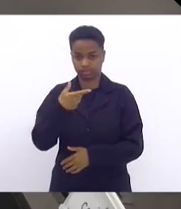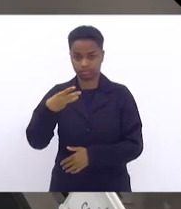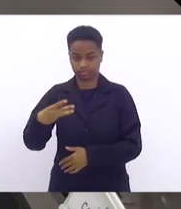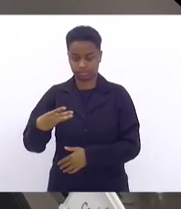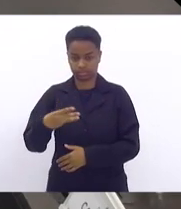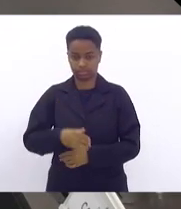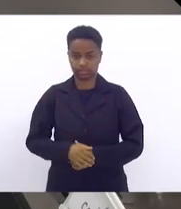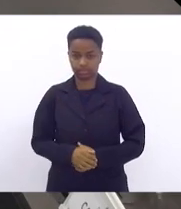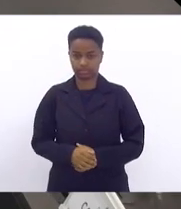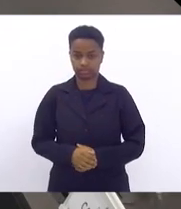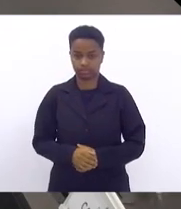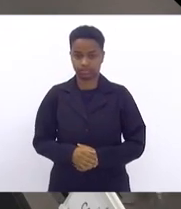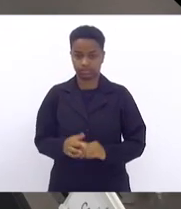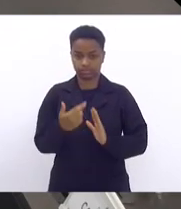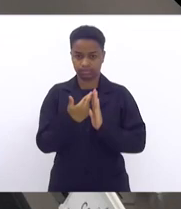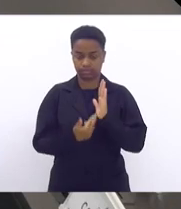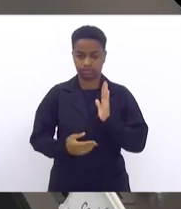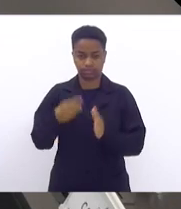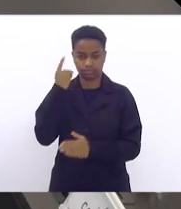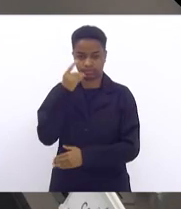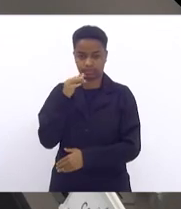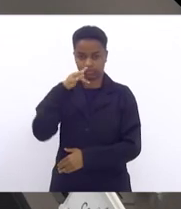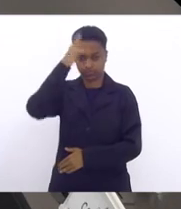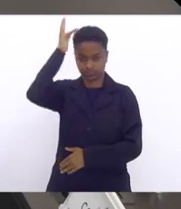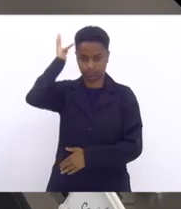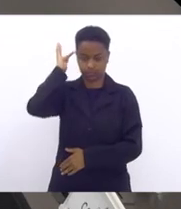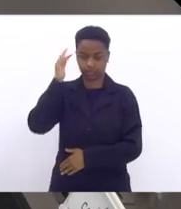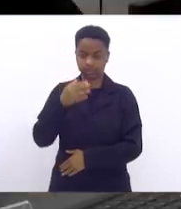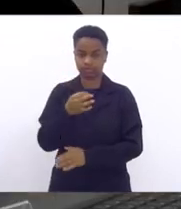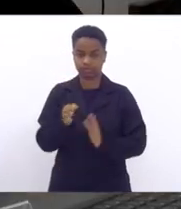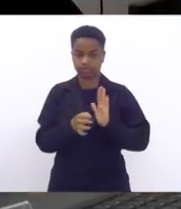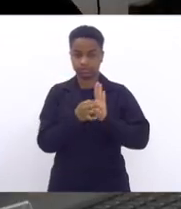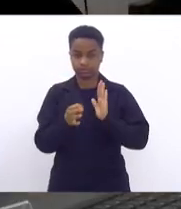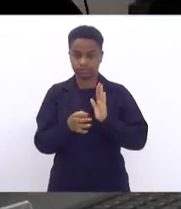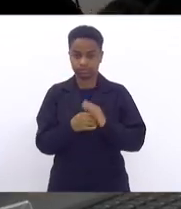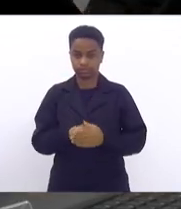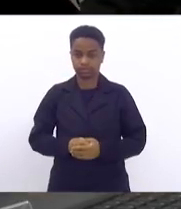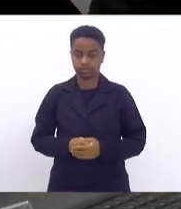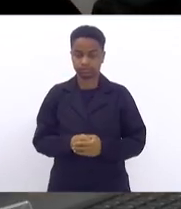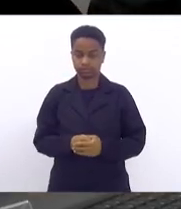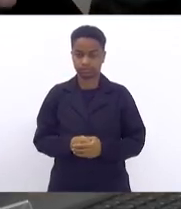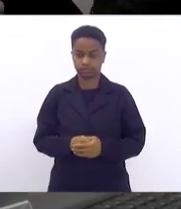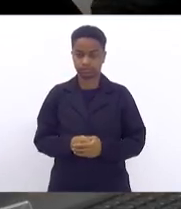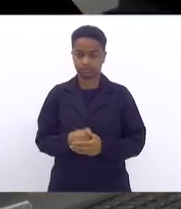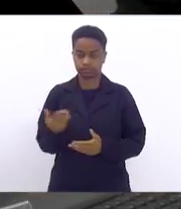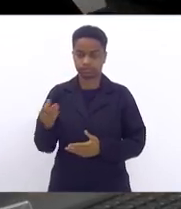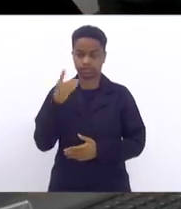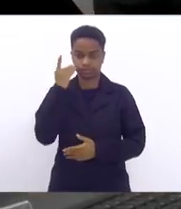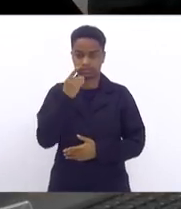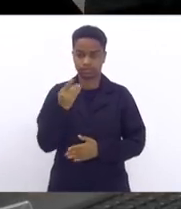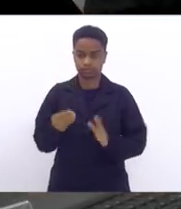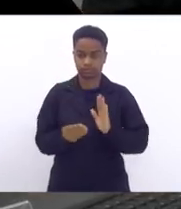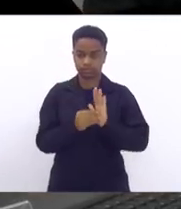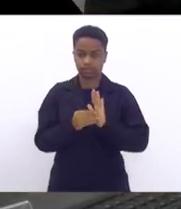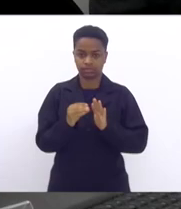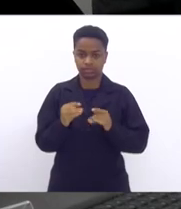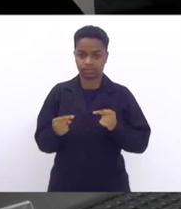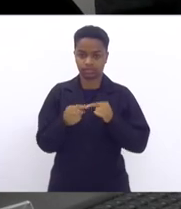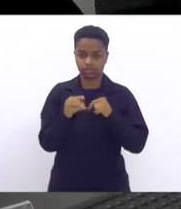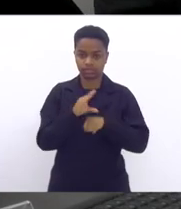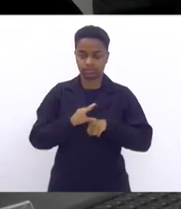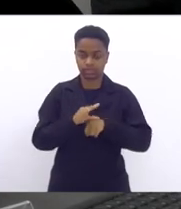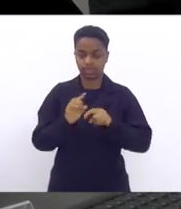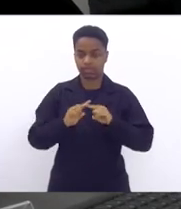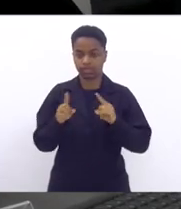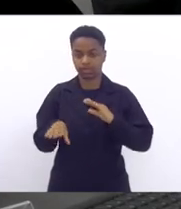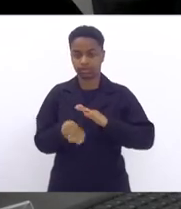2023, de relatoria do deputado Fred Pacheco. Parecer do deputado Fred Pacheco é pela constitucionalidade com